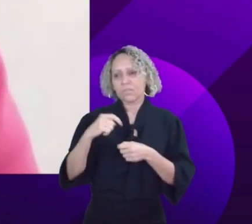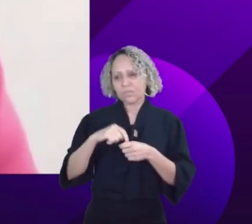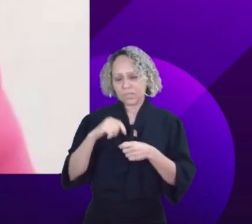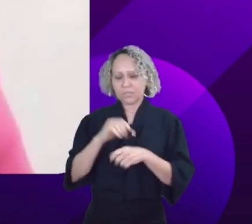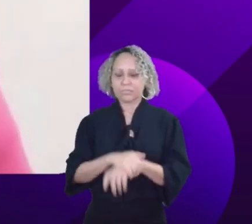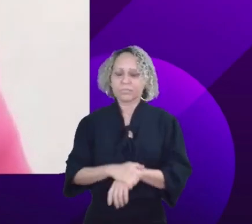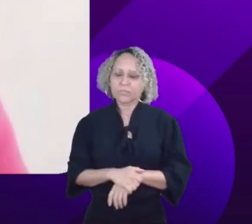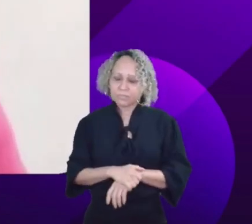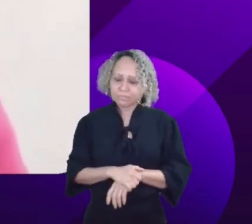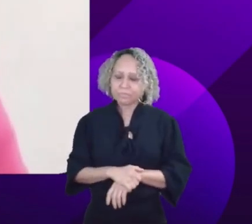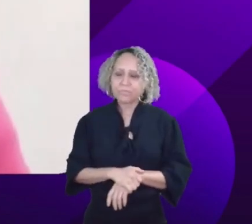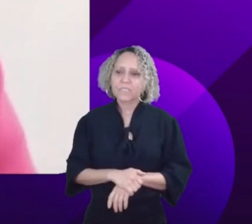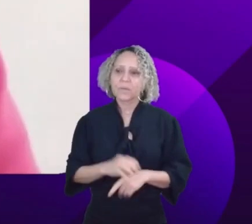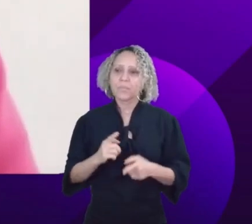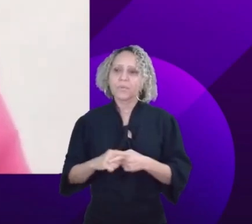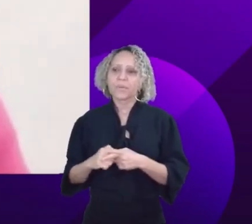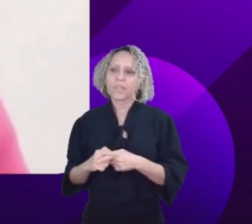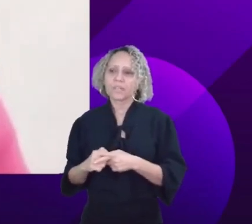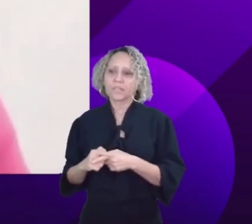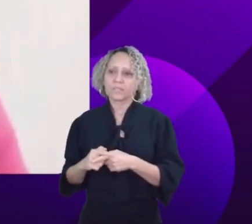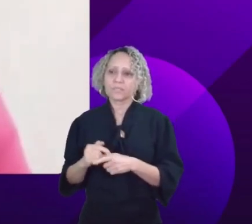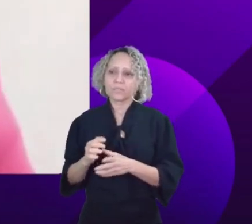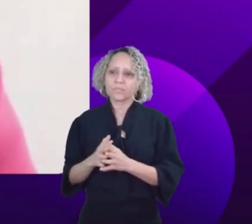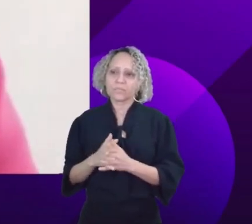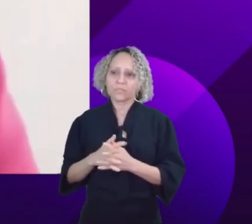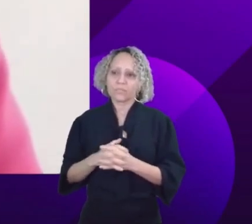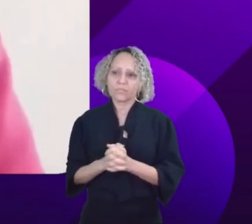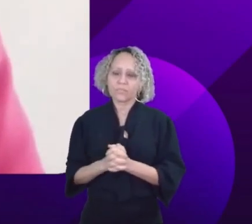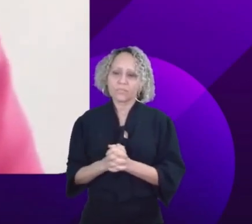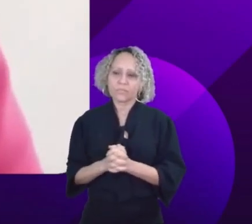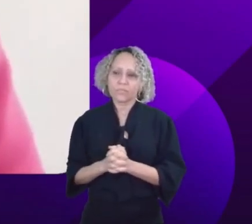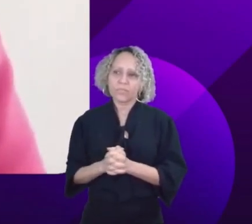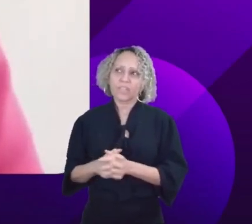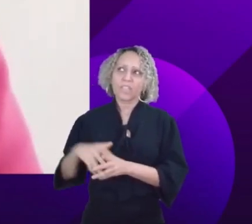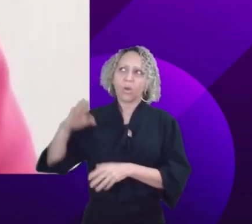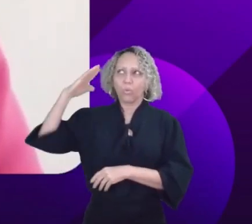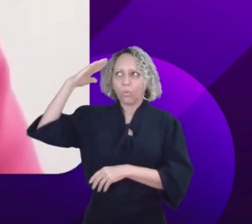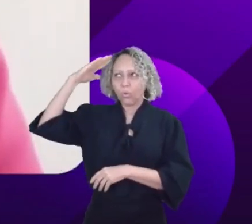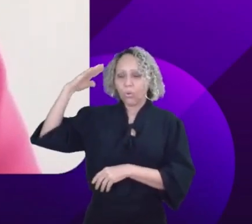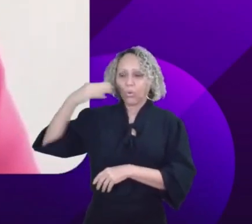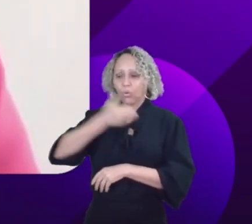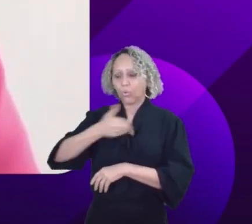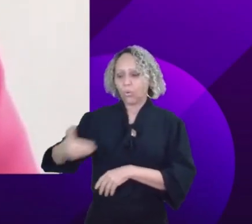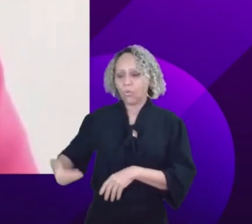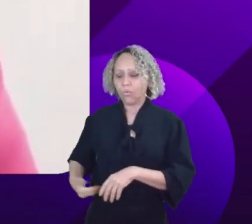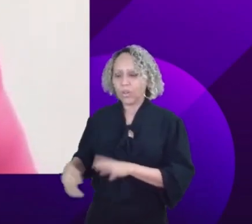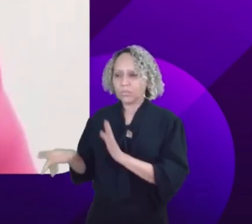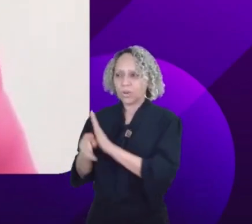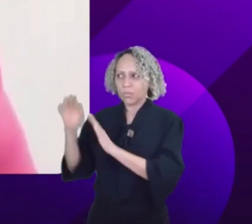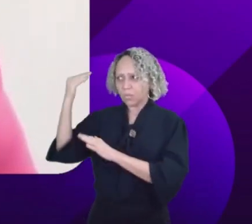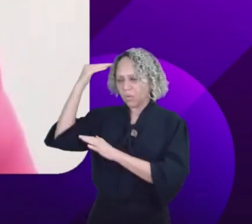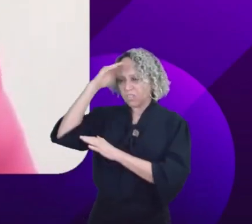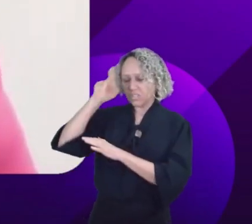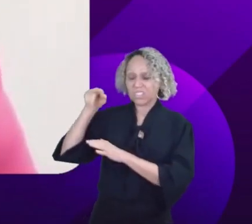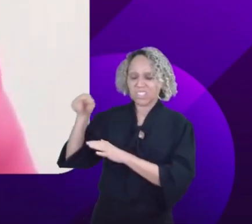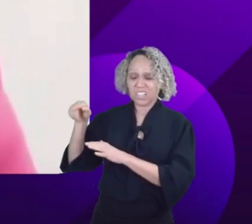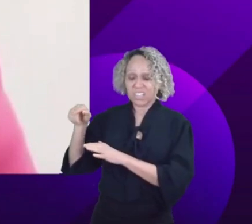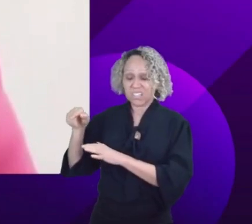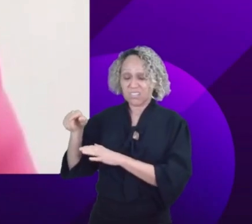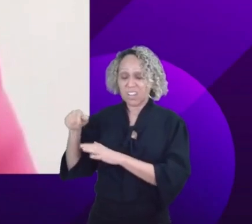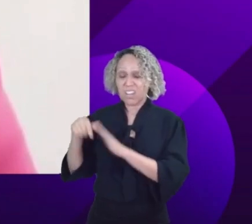governo passado, em que o Ministério das Cidades ficou de lado, que não teve mais investimentos, né, em área de saneamento, em área de encostas,